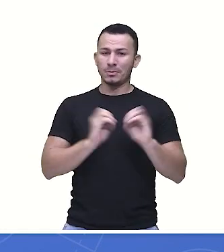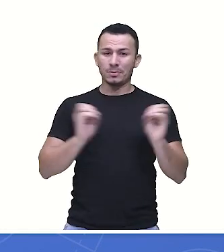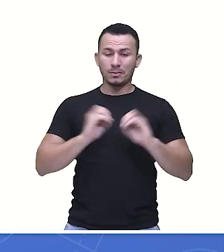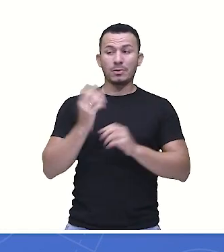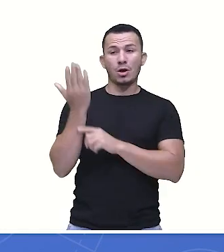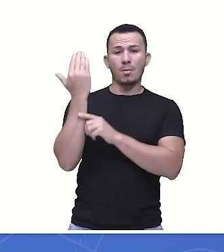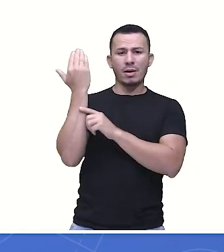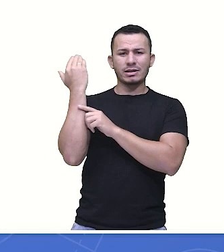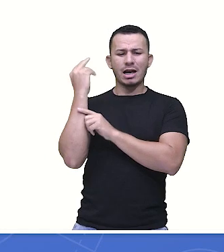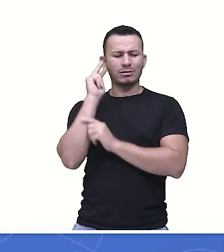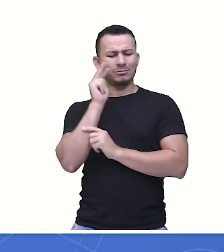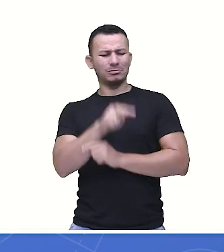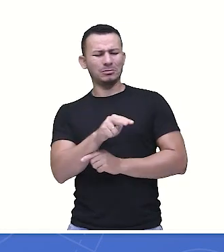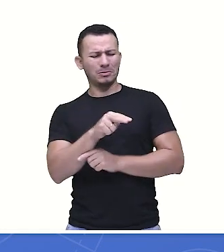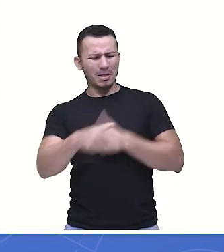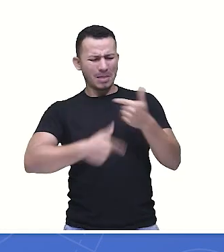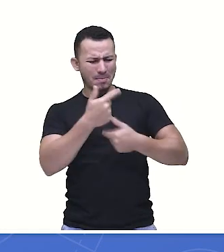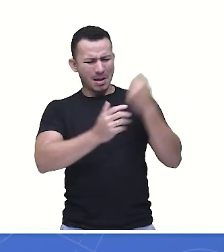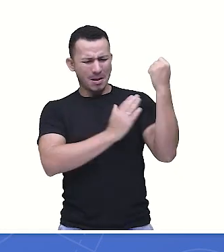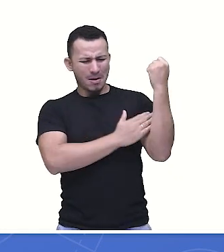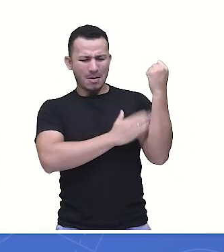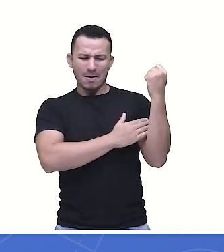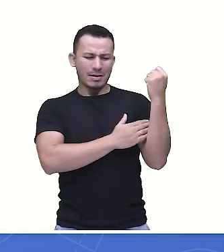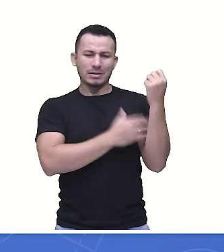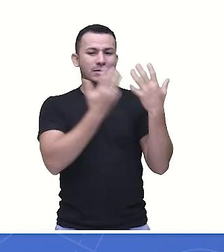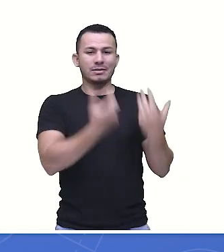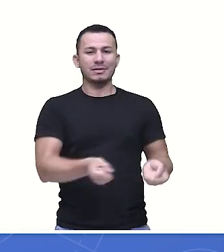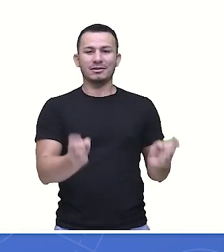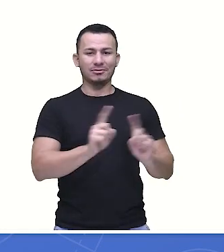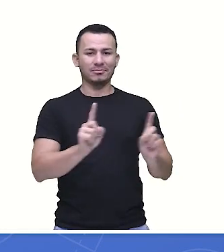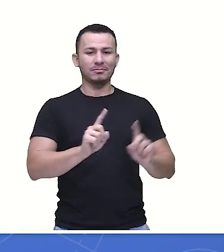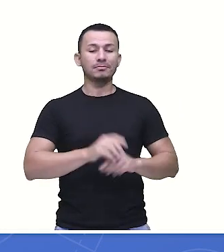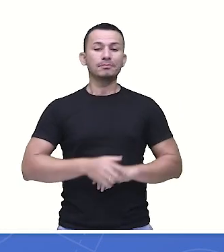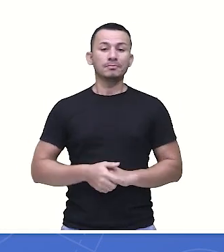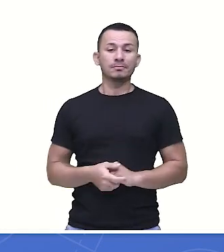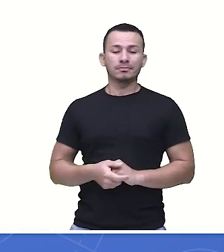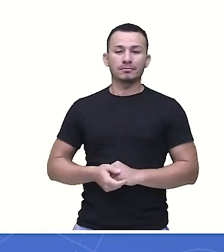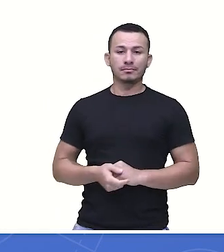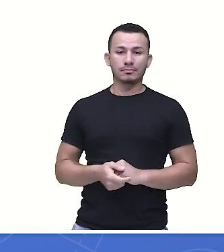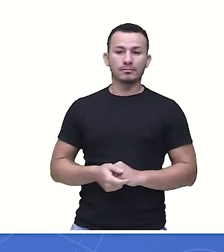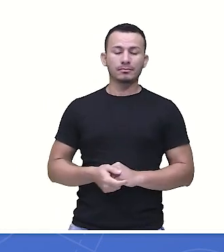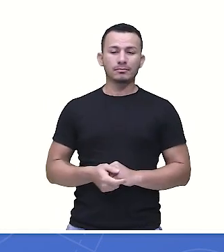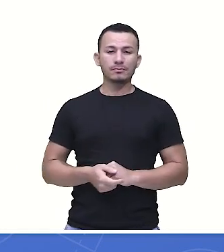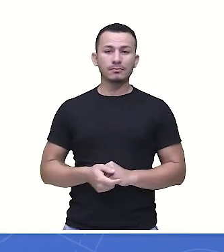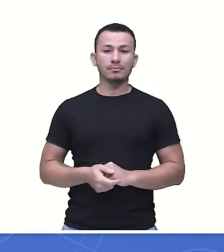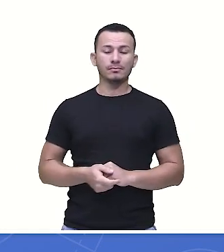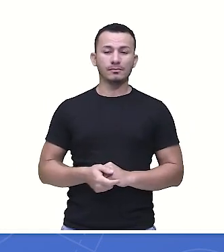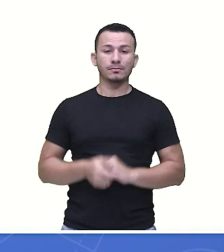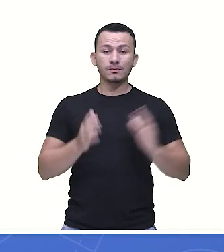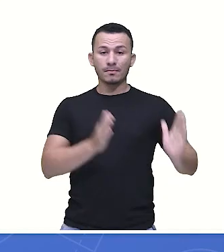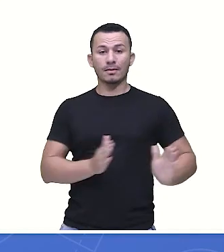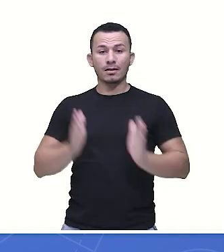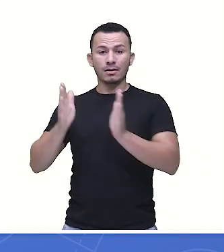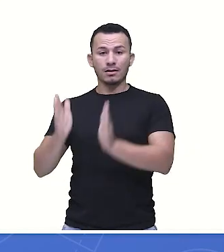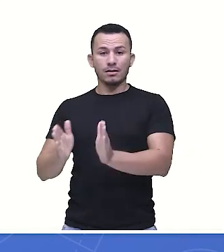bem visto, certo? Muito bem. E aí nós vamos passar para mais